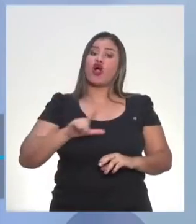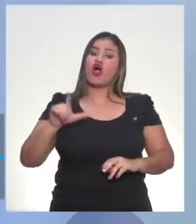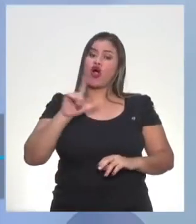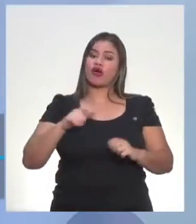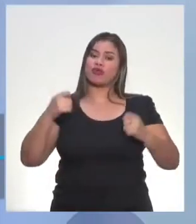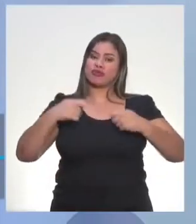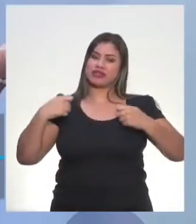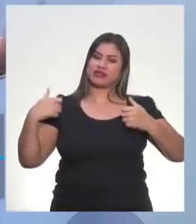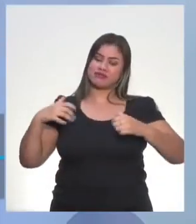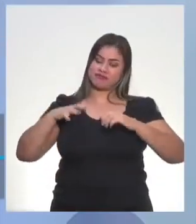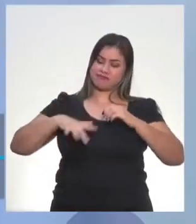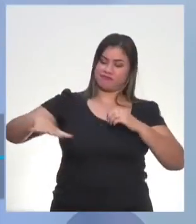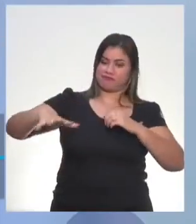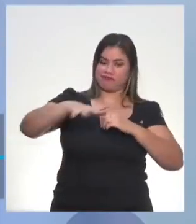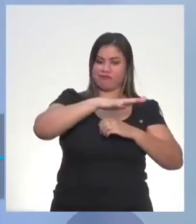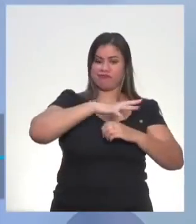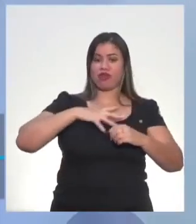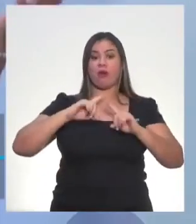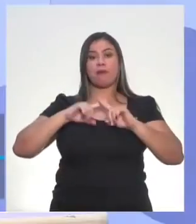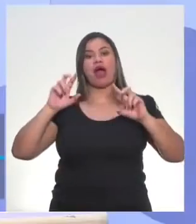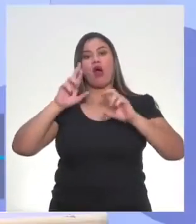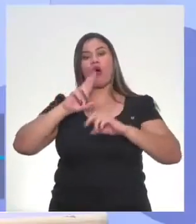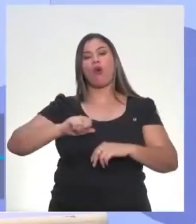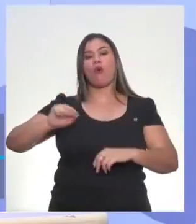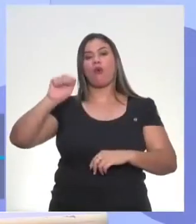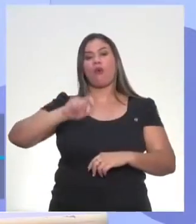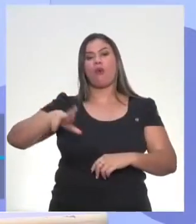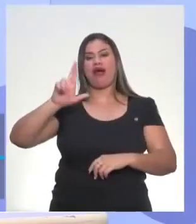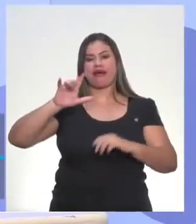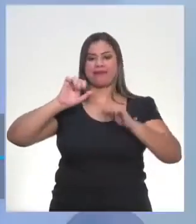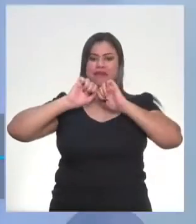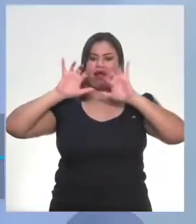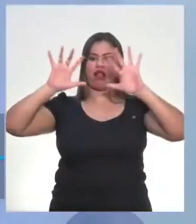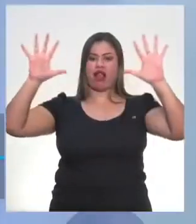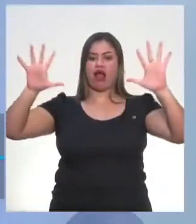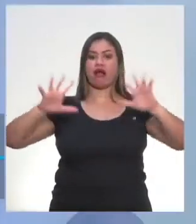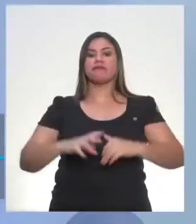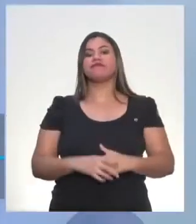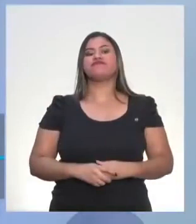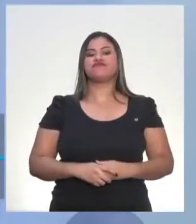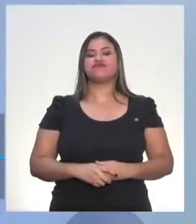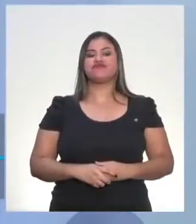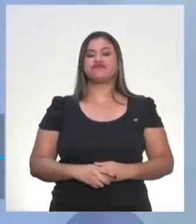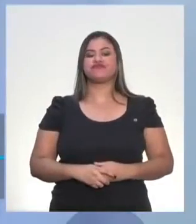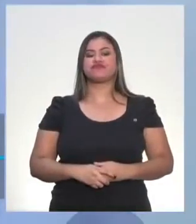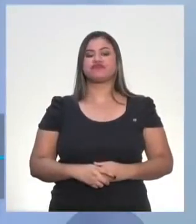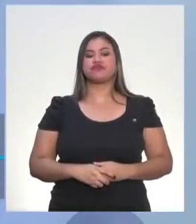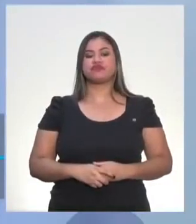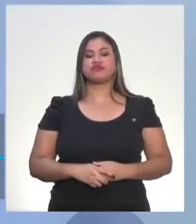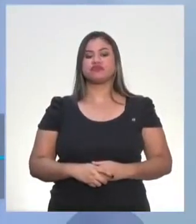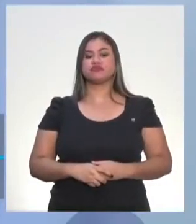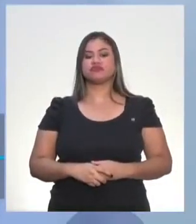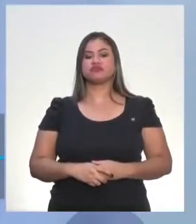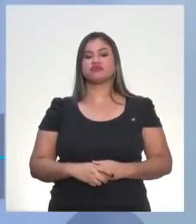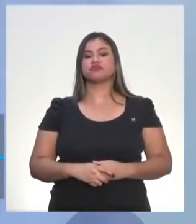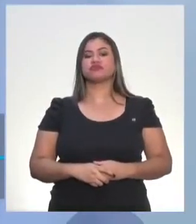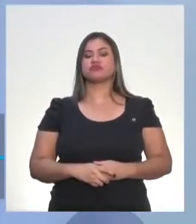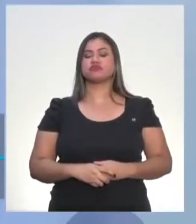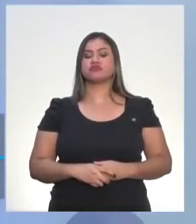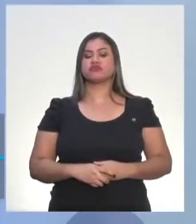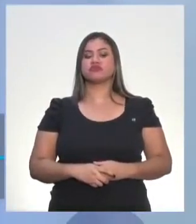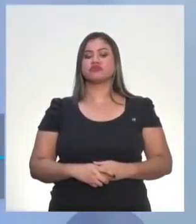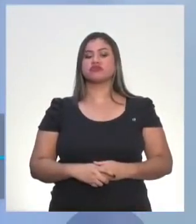ao vulcão, mas como o professor lembrou, o ar circula. Muito bem. Então, assim que acontece a chuva